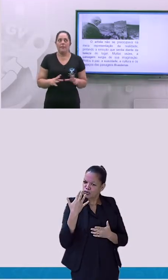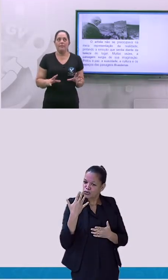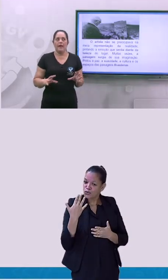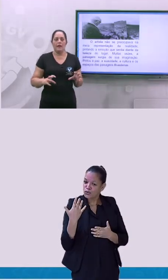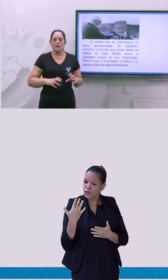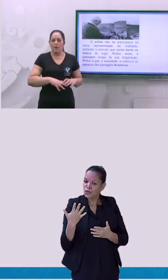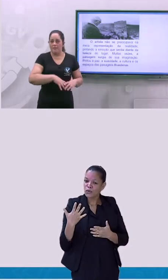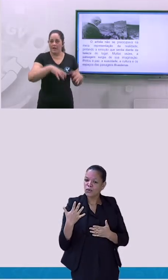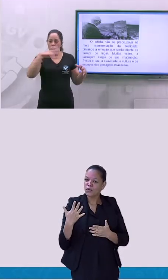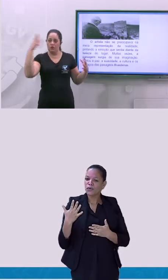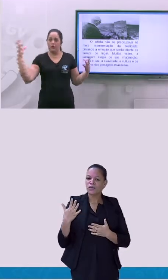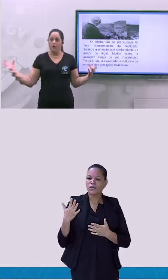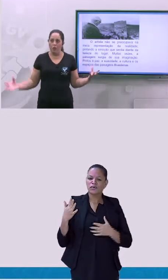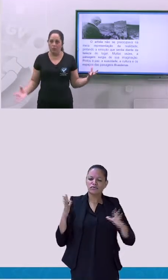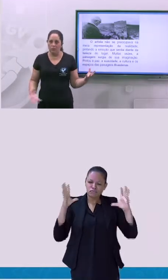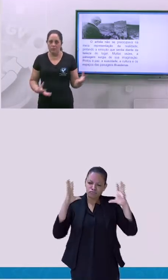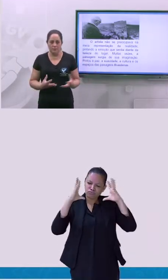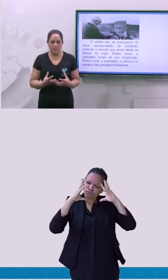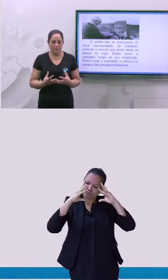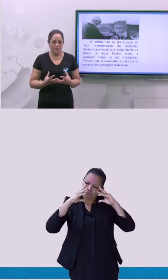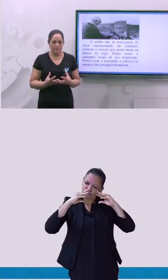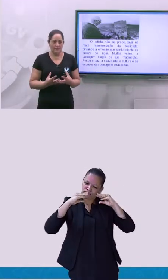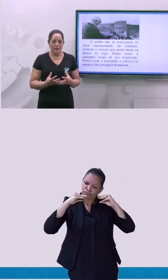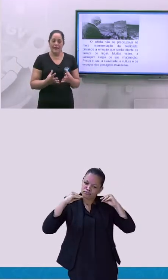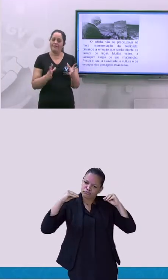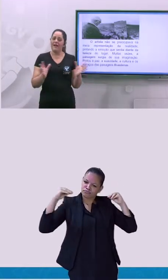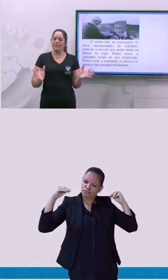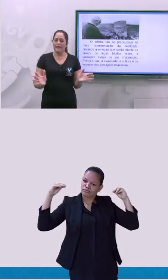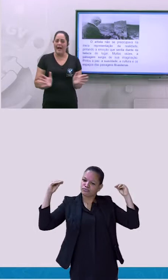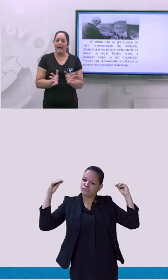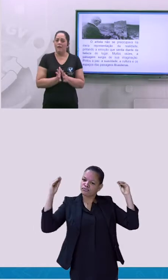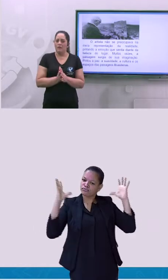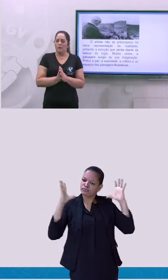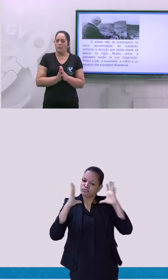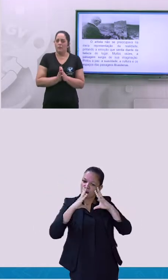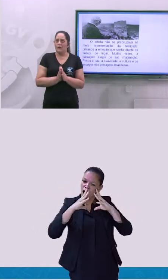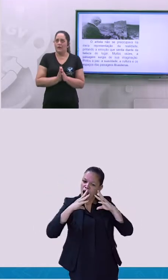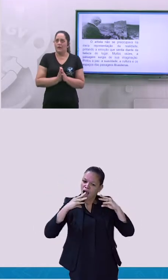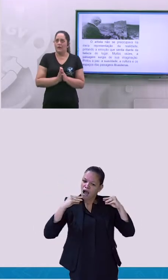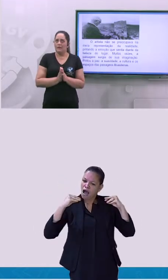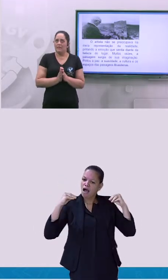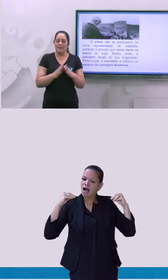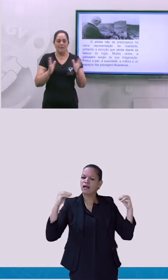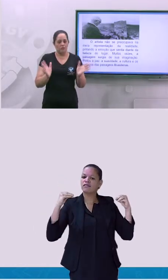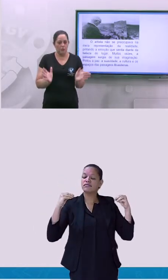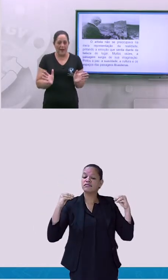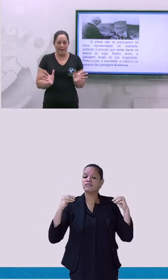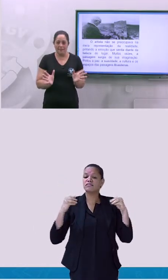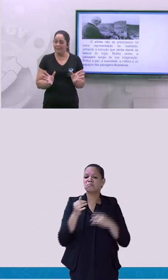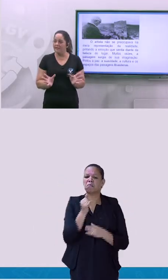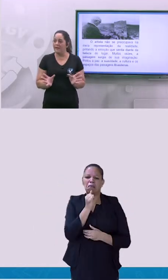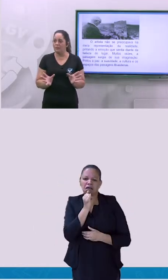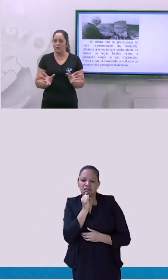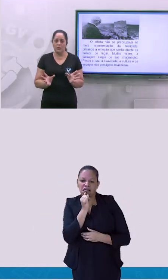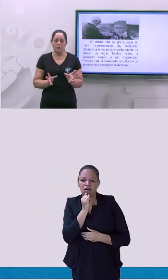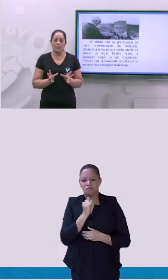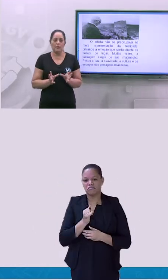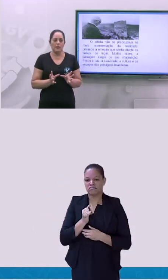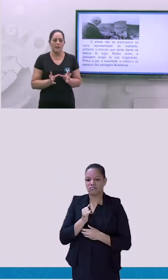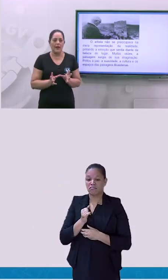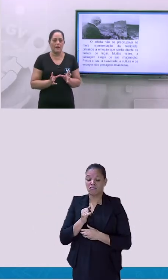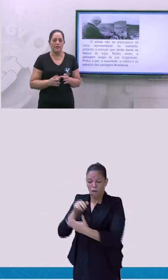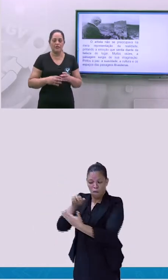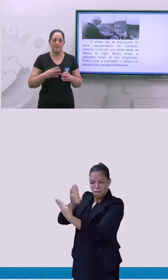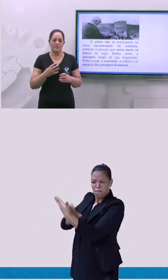se eu pintar aqui uma imagem de fogo, vai te dar uma sensação de paz? Não, muito